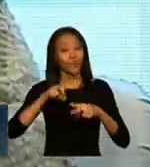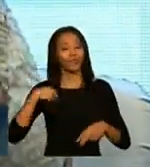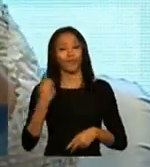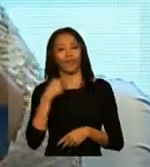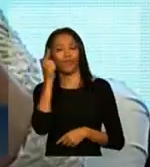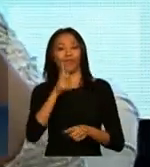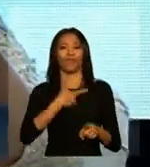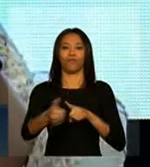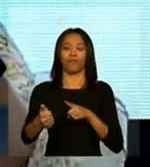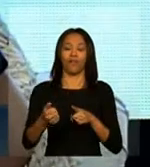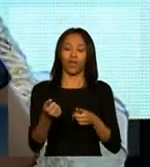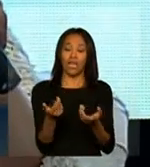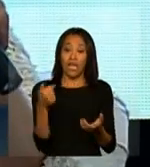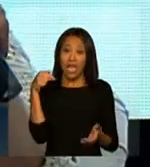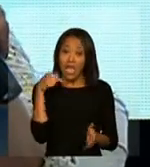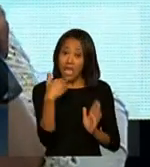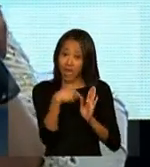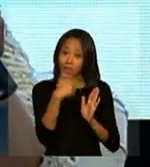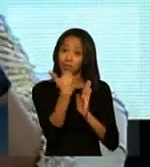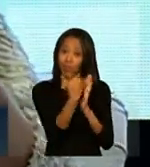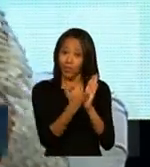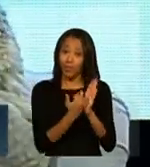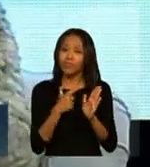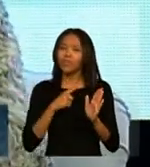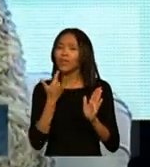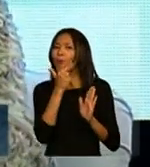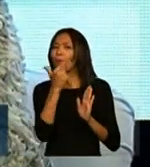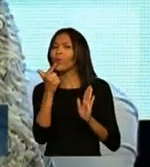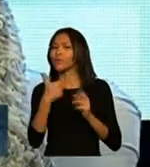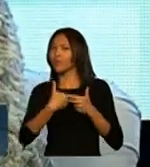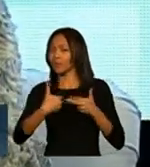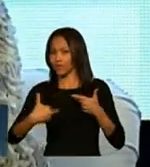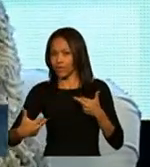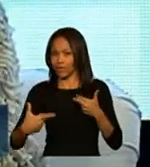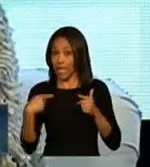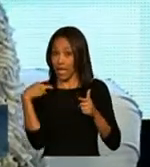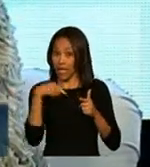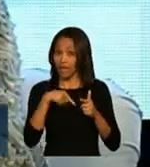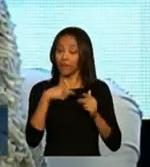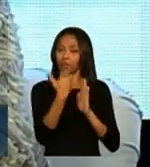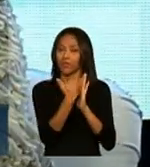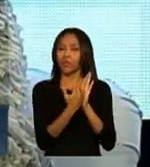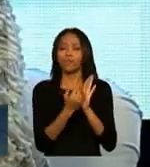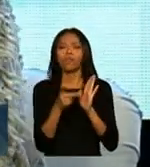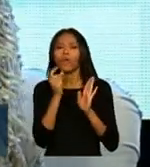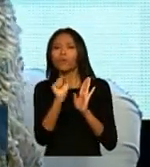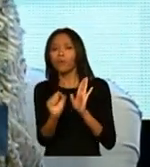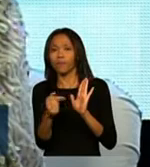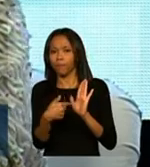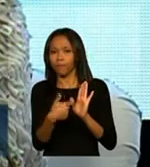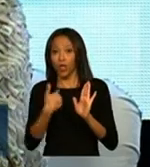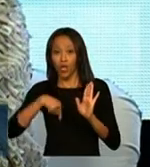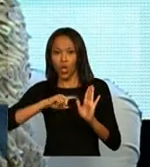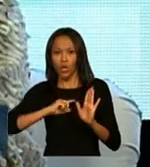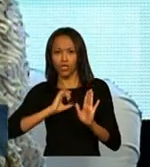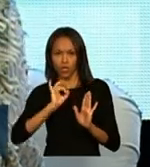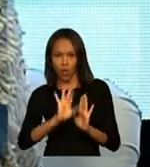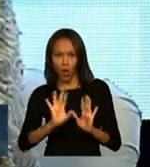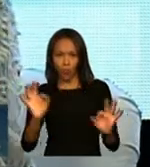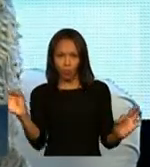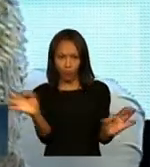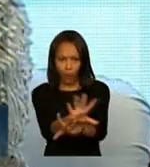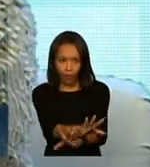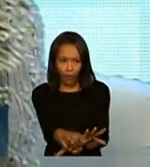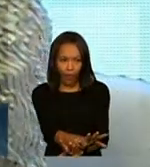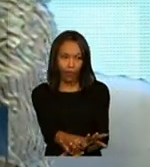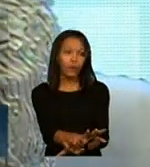E esses programas guardam uma outra coisa. Eles, na sua essência, eles dizem, nós não nos bastamos. Eu